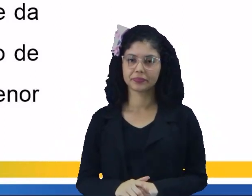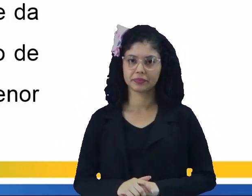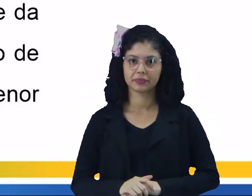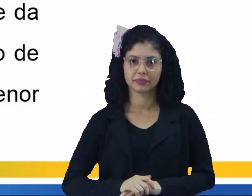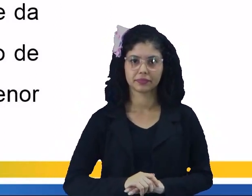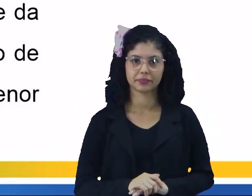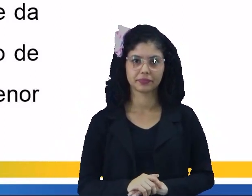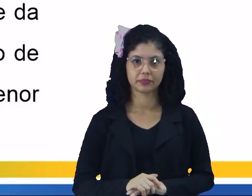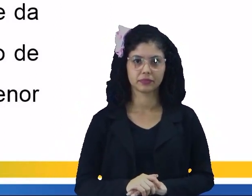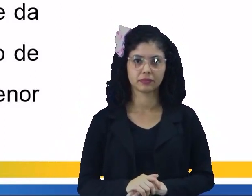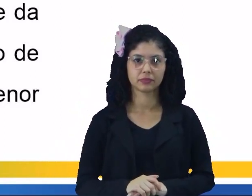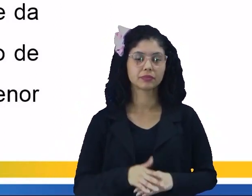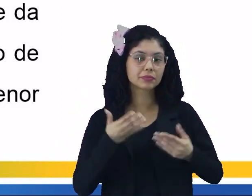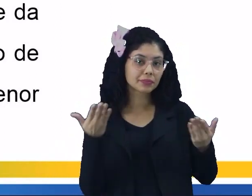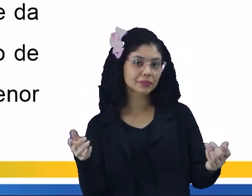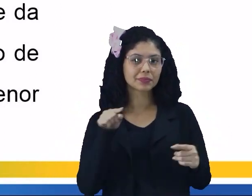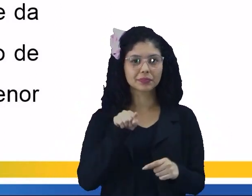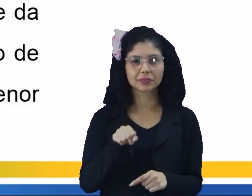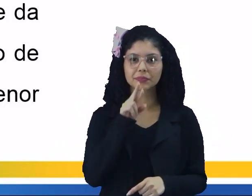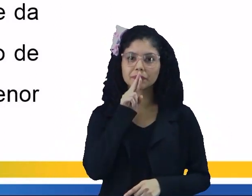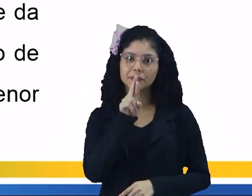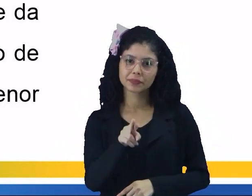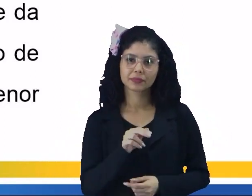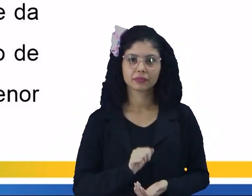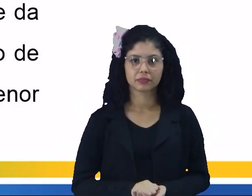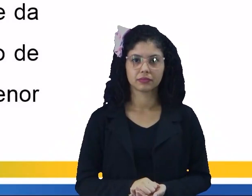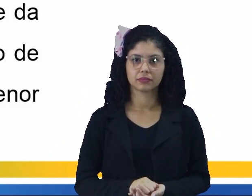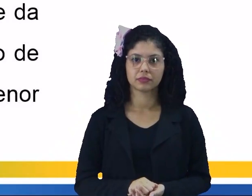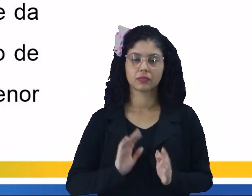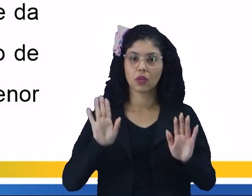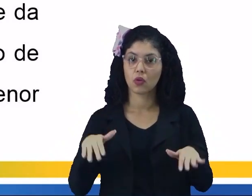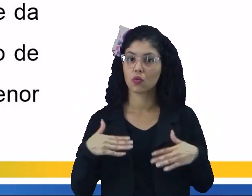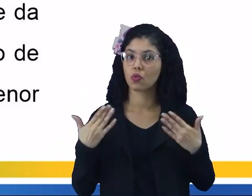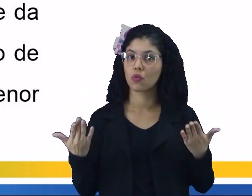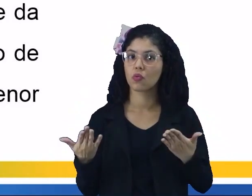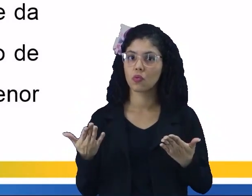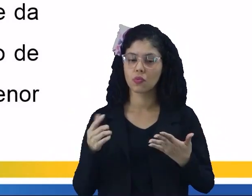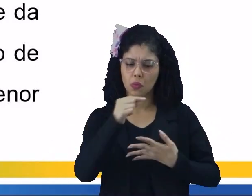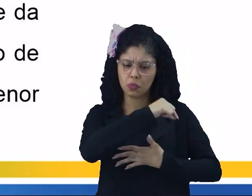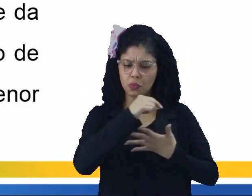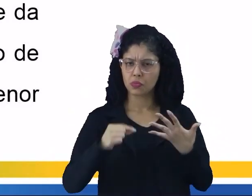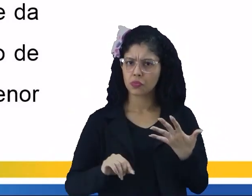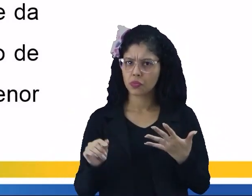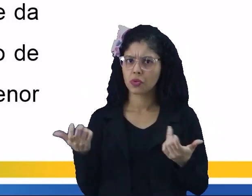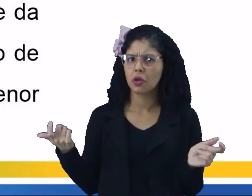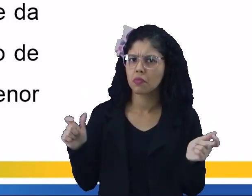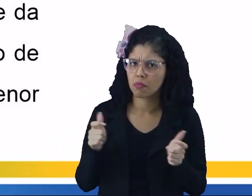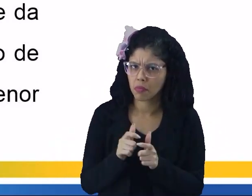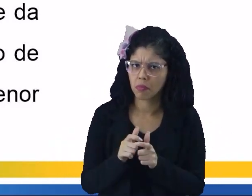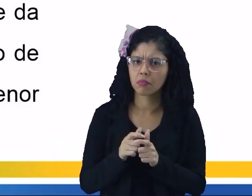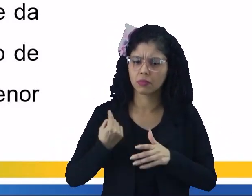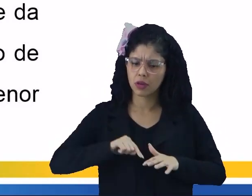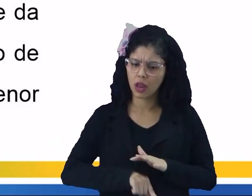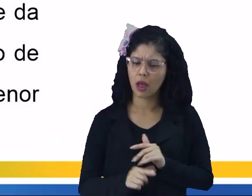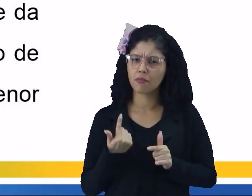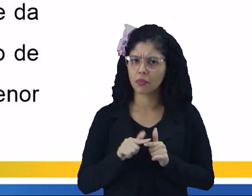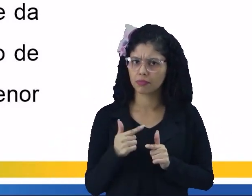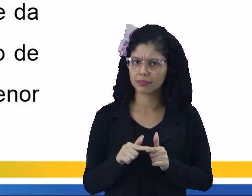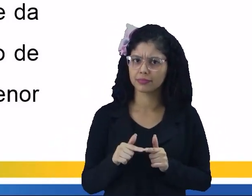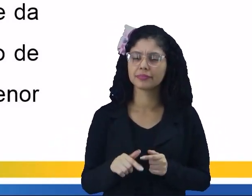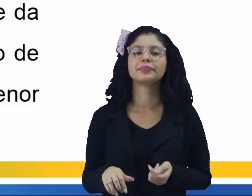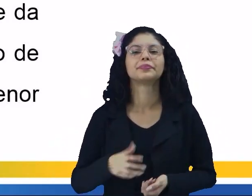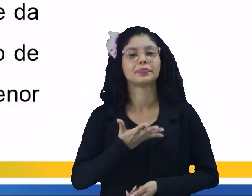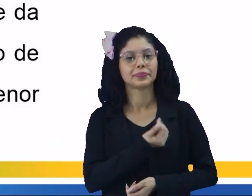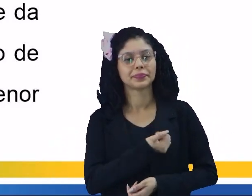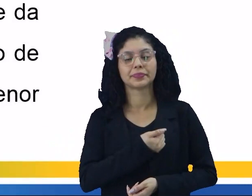letra B. Então, essa é a nossa resposta, então. Né? Qual modelo de cinto oferece menor risco de lesão interna ao motorista?